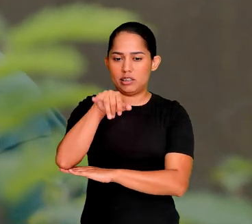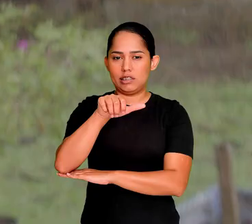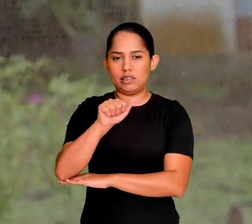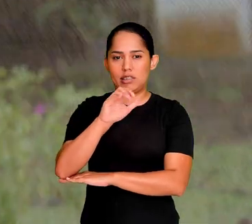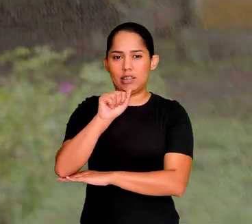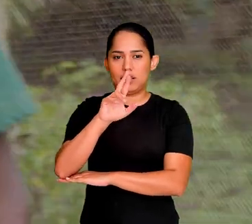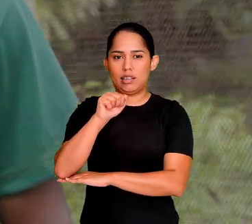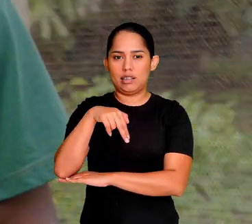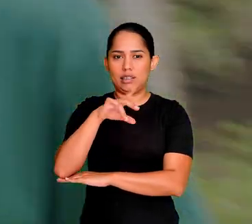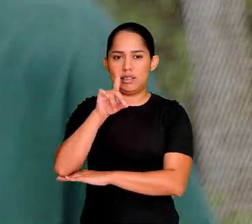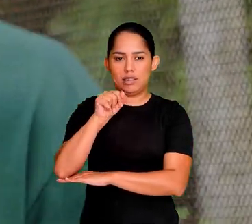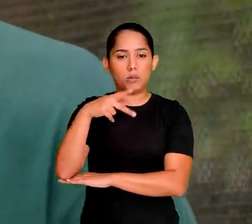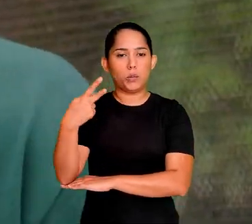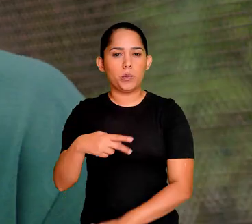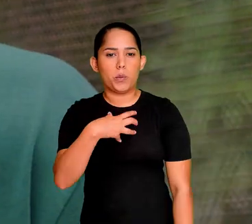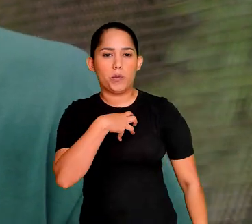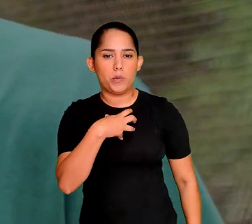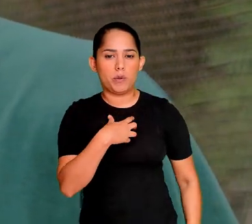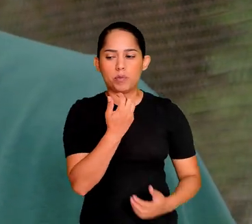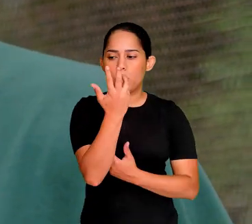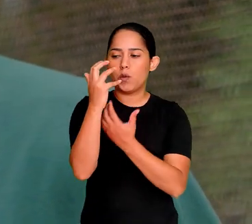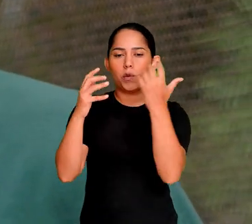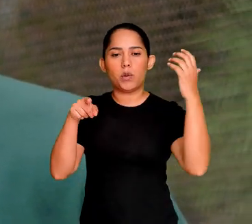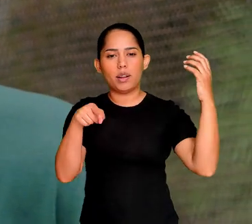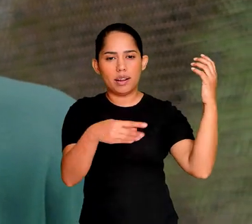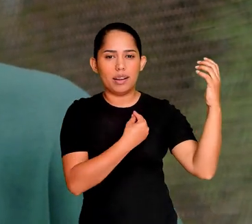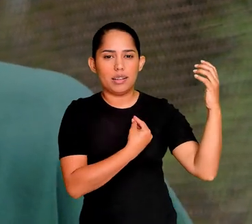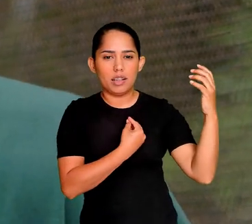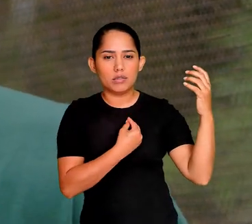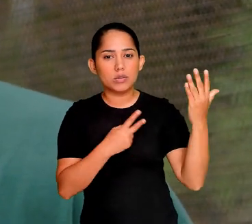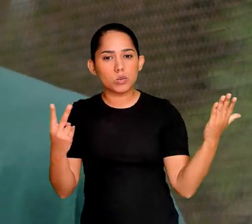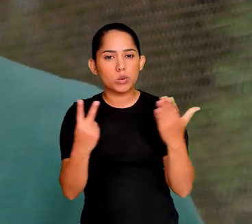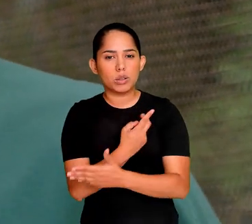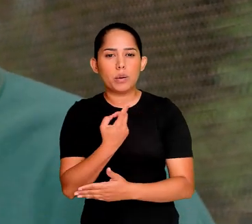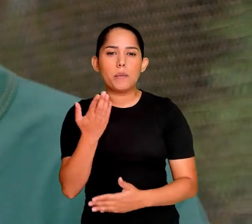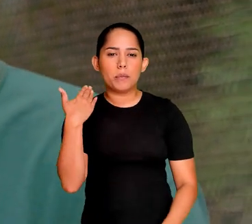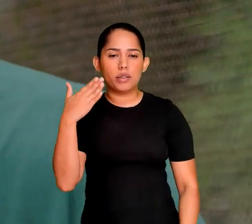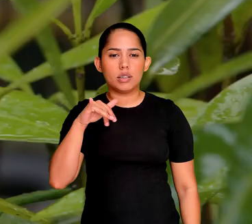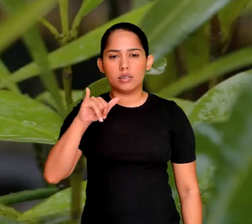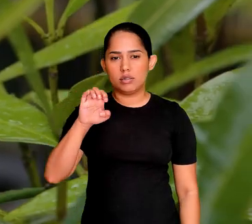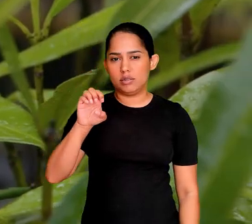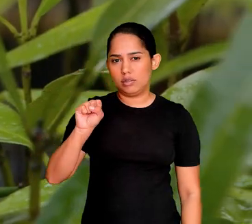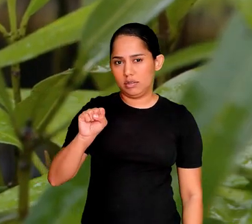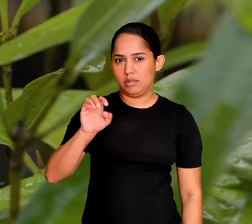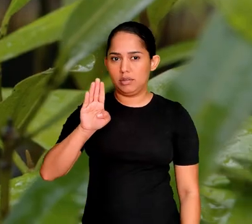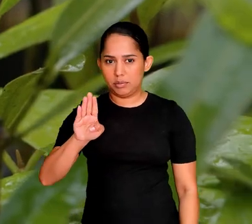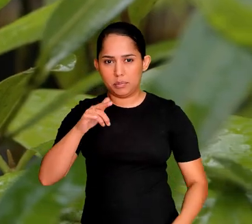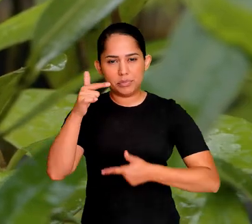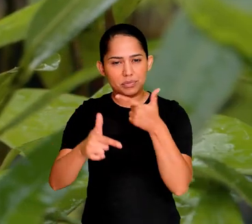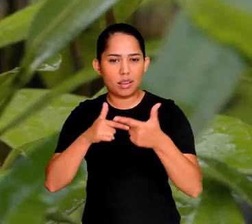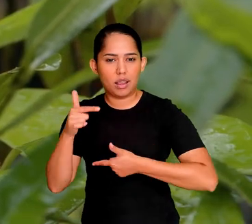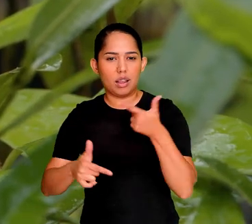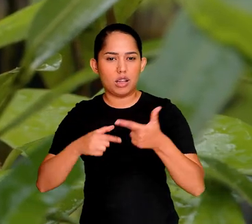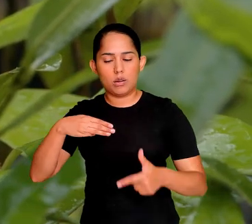da Bahia. A Floresta Viva, ela surge a partir de um momento que a gente estava fazendo um trabalho junto com o IESB, que trabalhava a